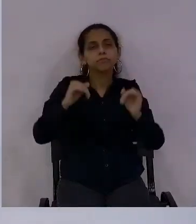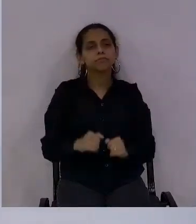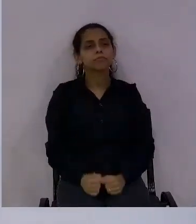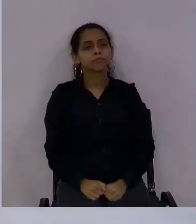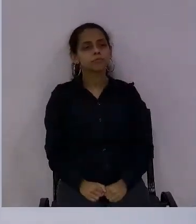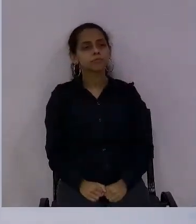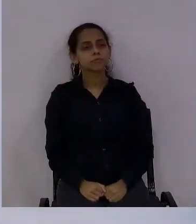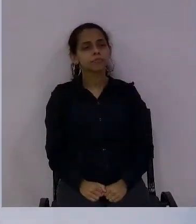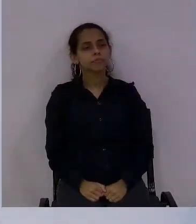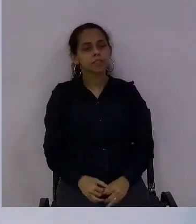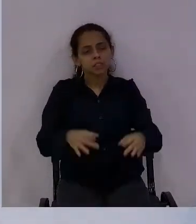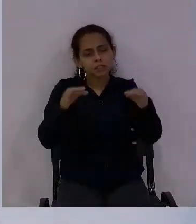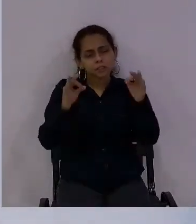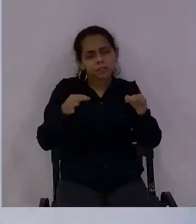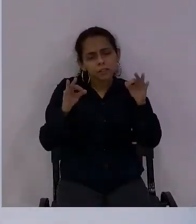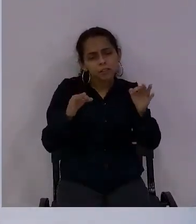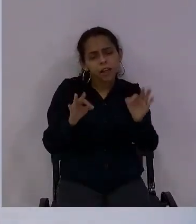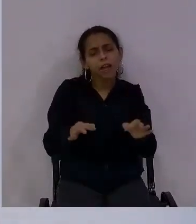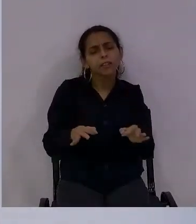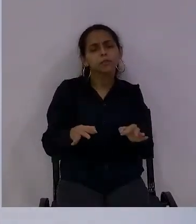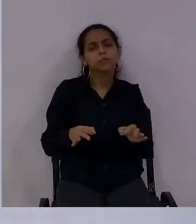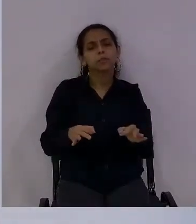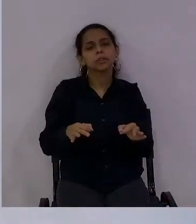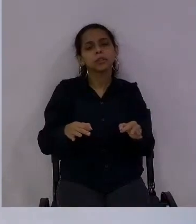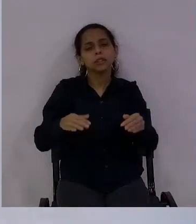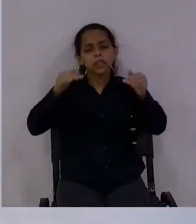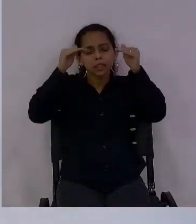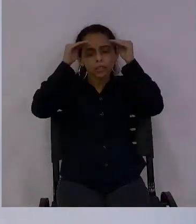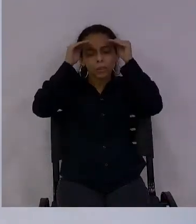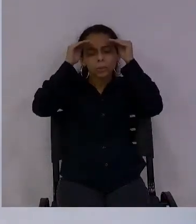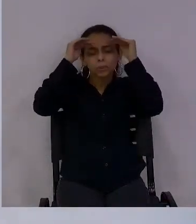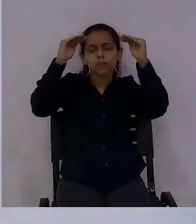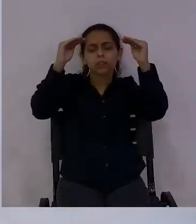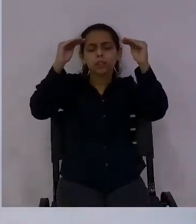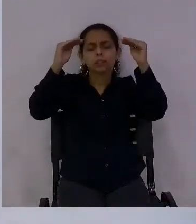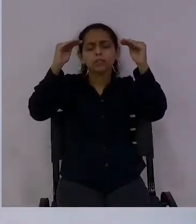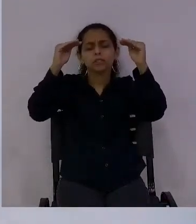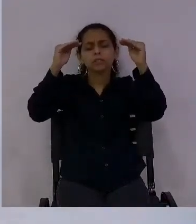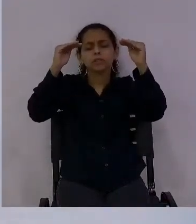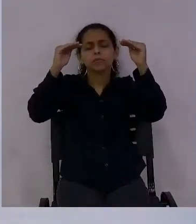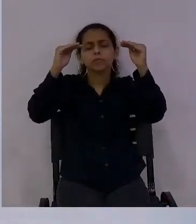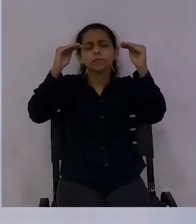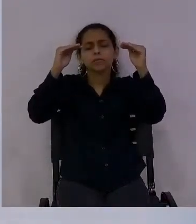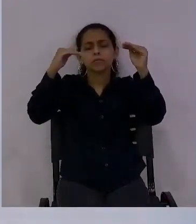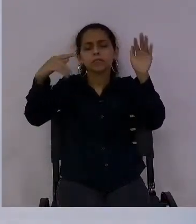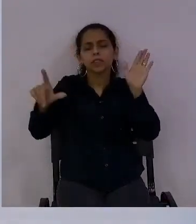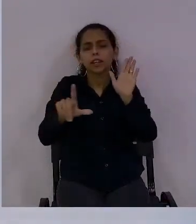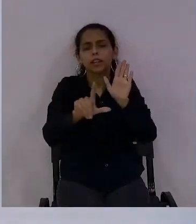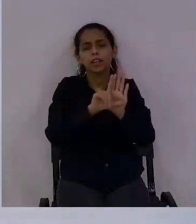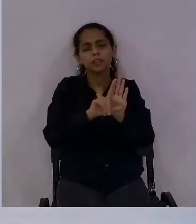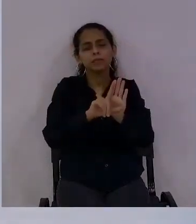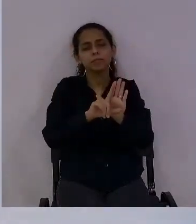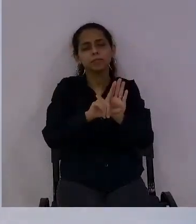representar e para se submeter à lei e cumpri-la, coisa que eu e você não conseguimos